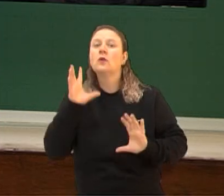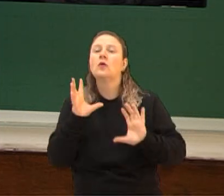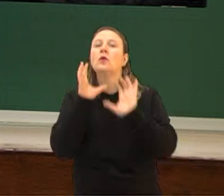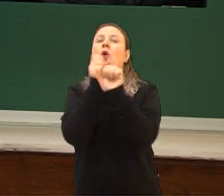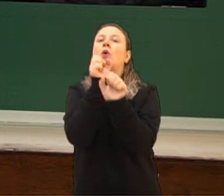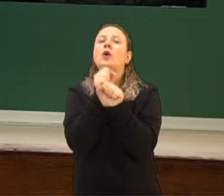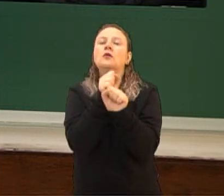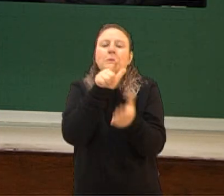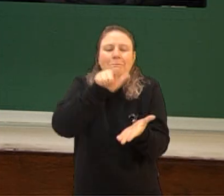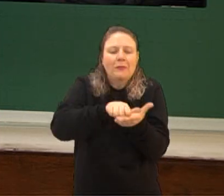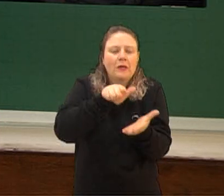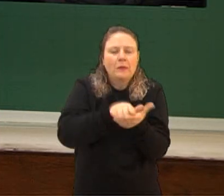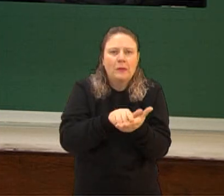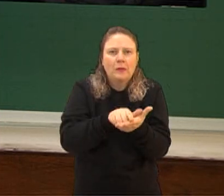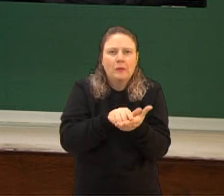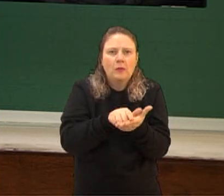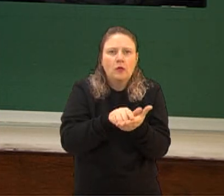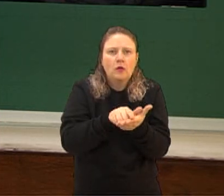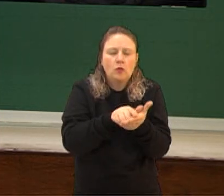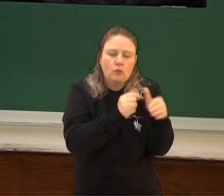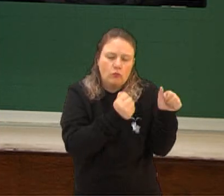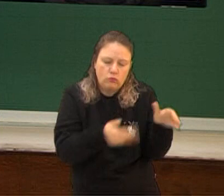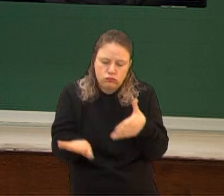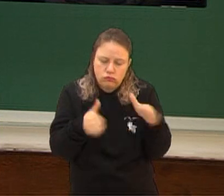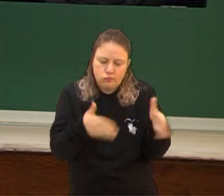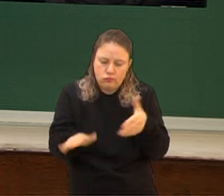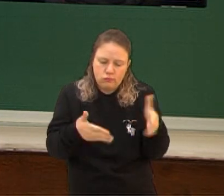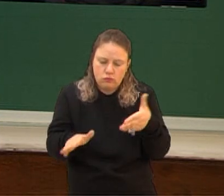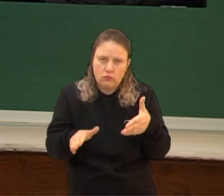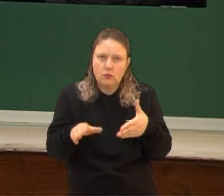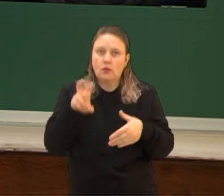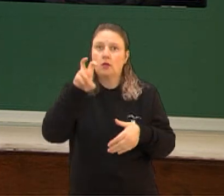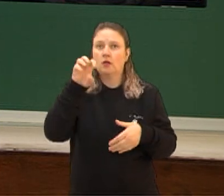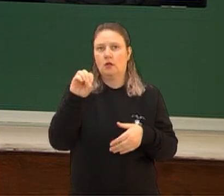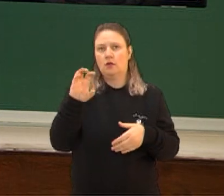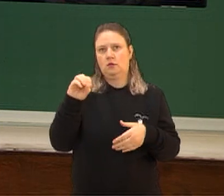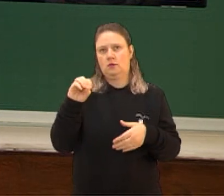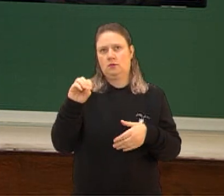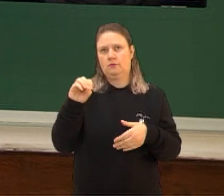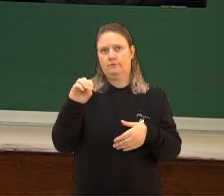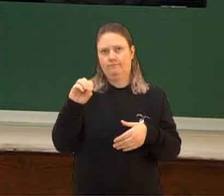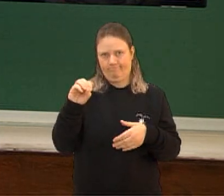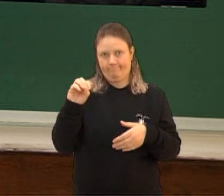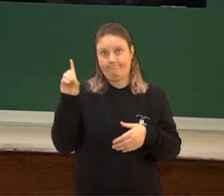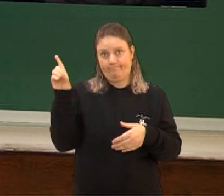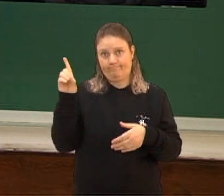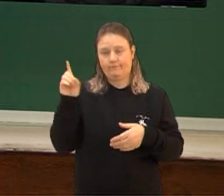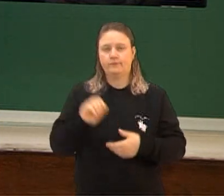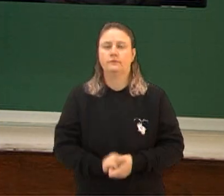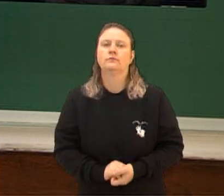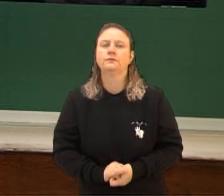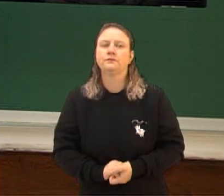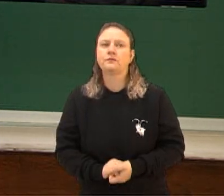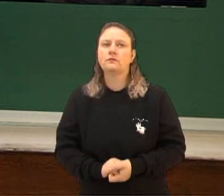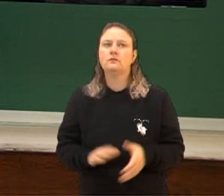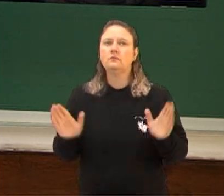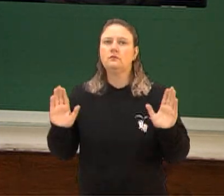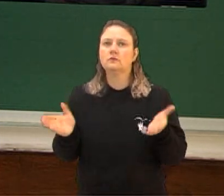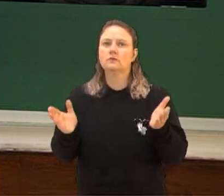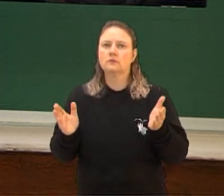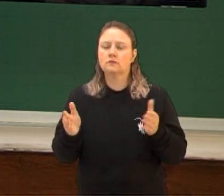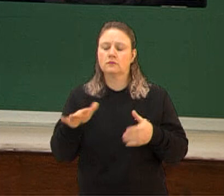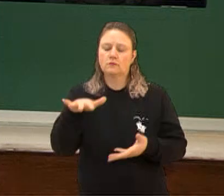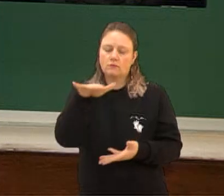papelão foi usado para 500 peças e ainda tem que adicionar 20%. A área total, então, de uma